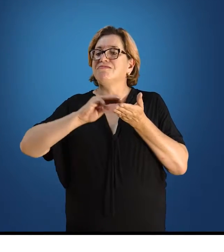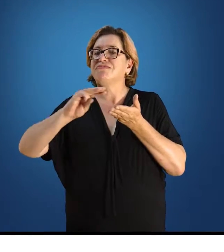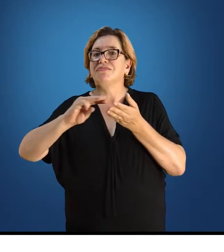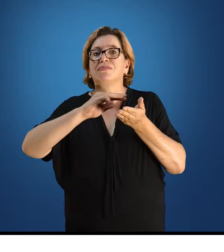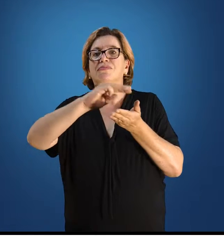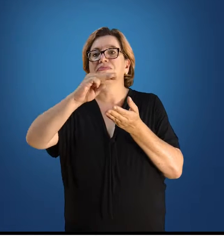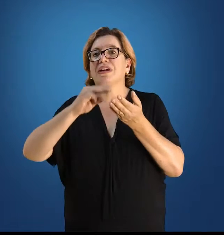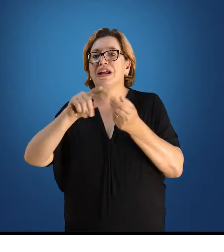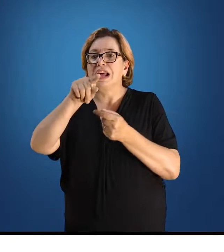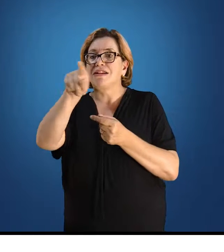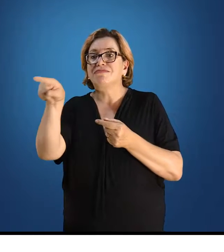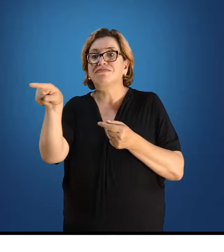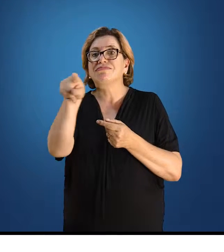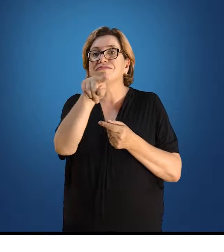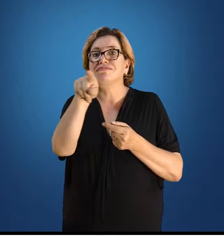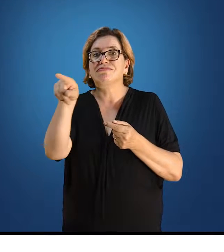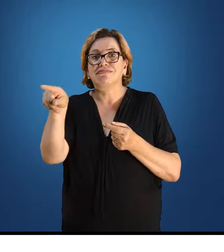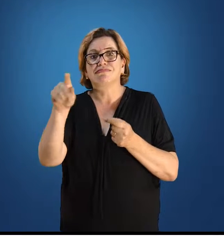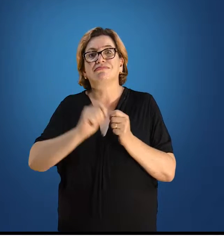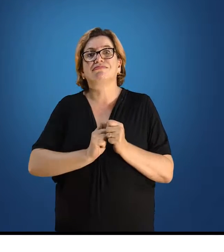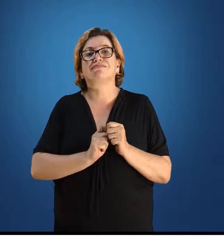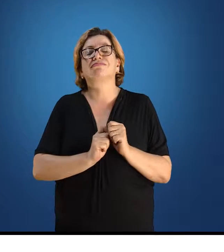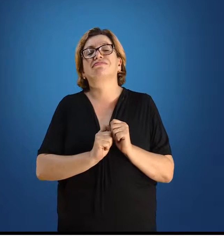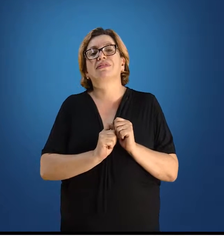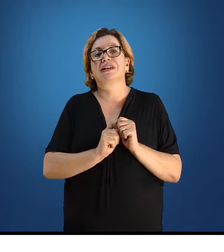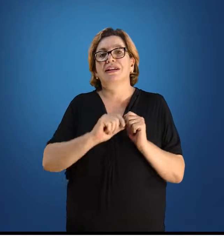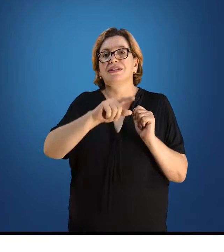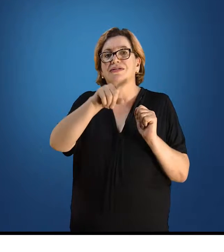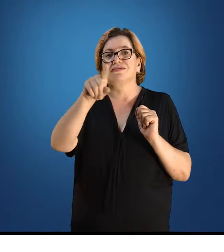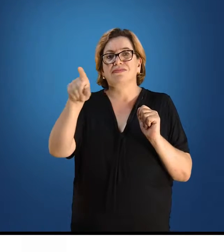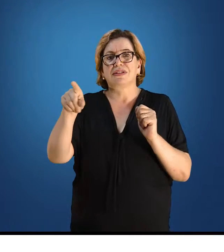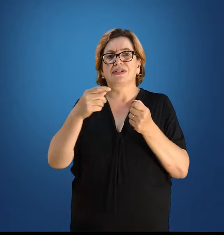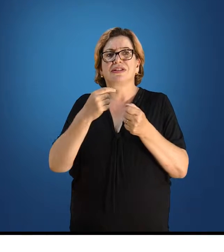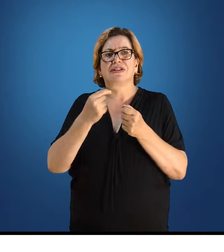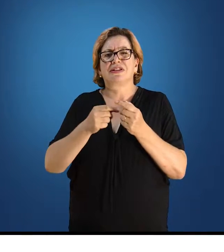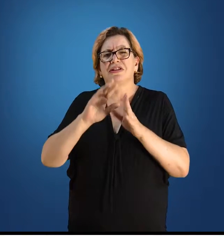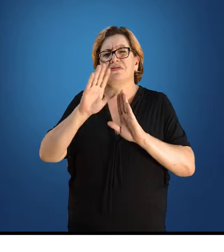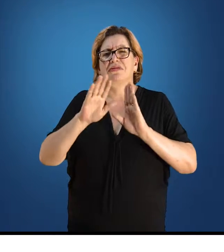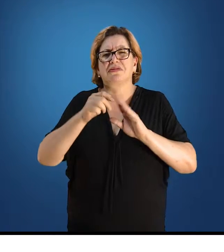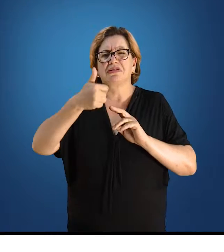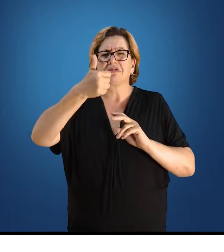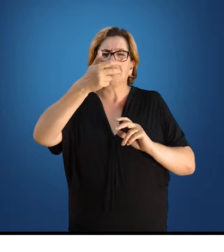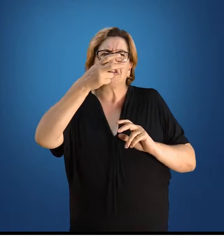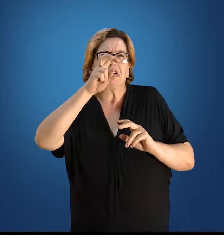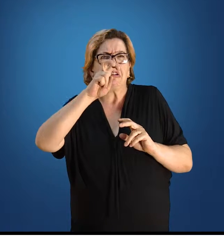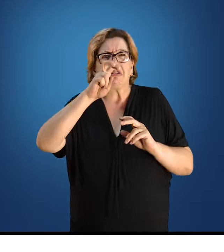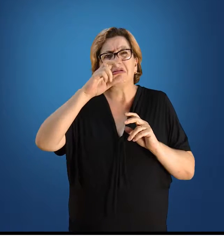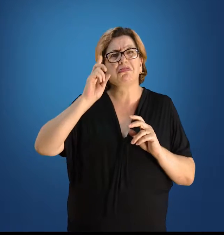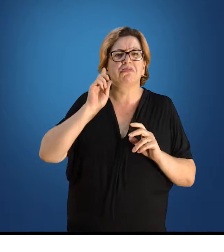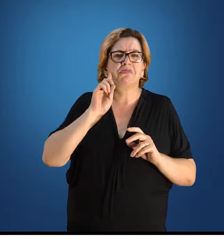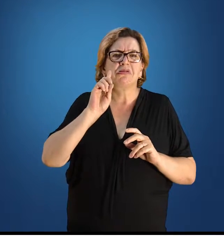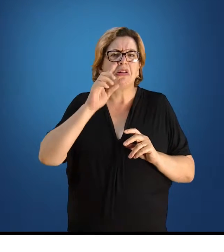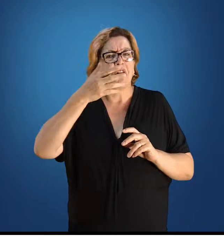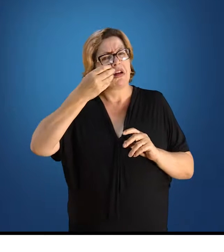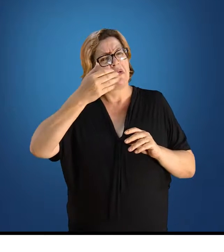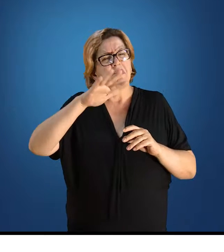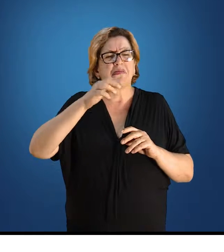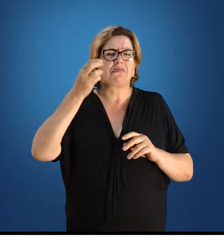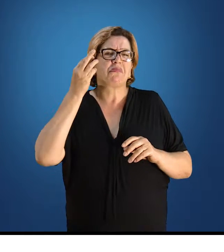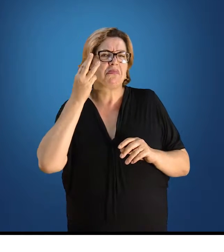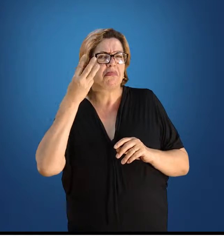para o parecer desses revisores. Esses revisores, então, vão ter um prazo, que em geral são 15 a 30 dias, no qual eles vão elaborar